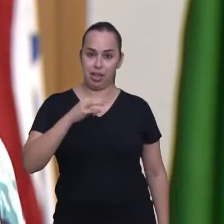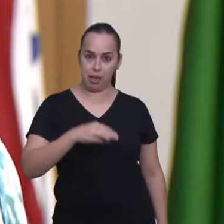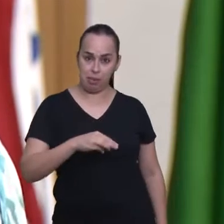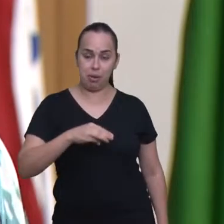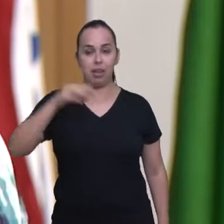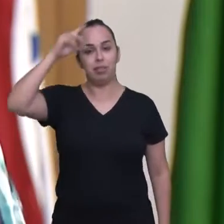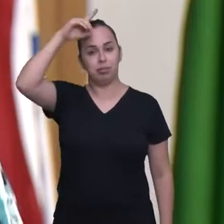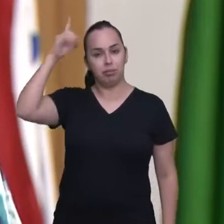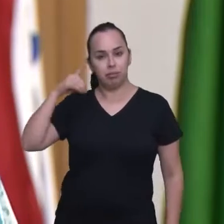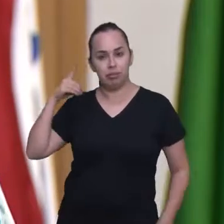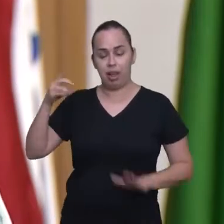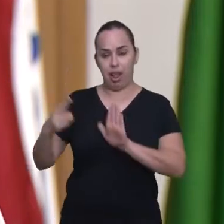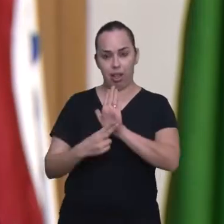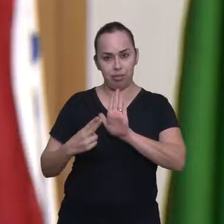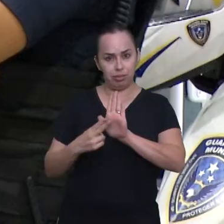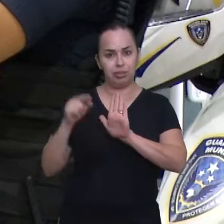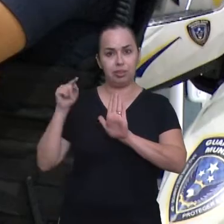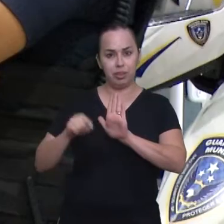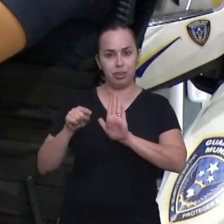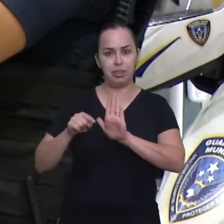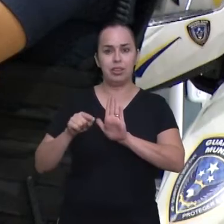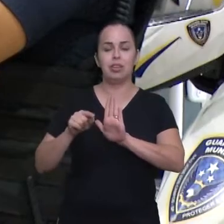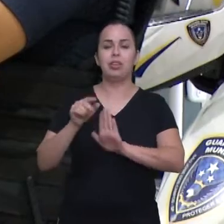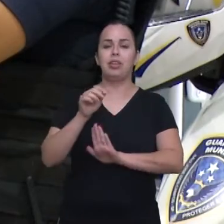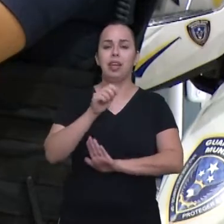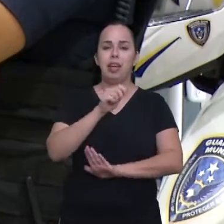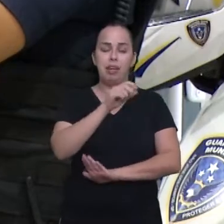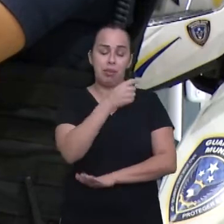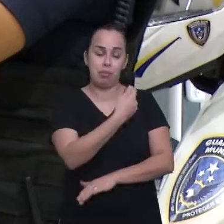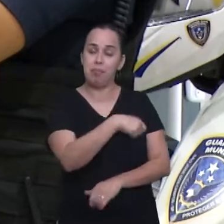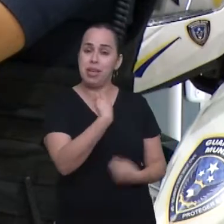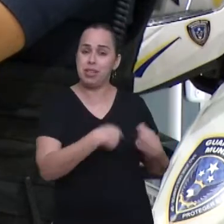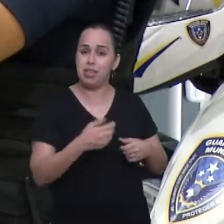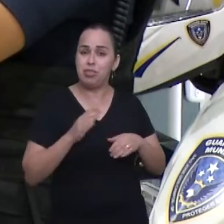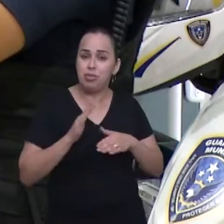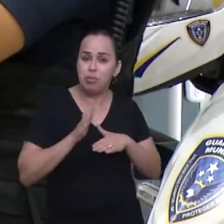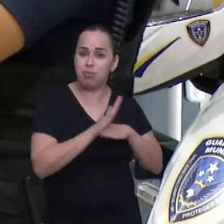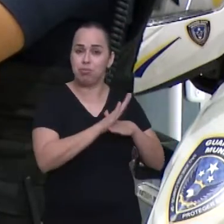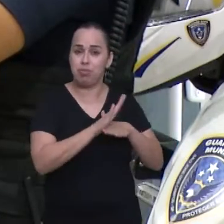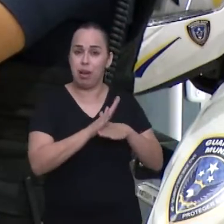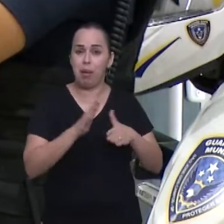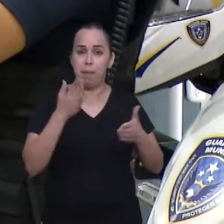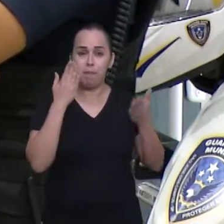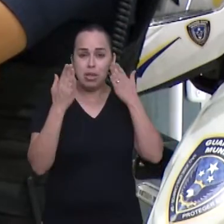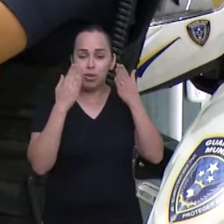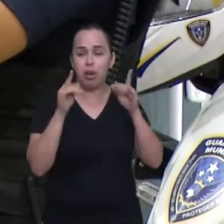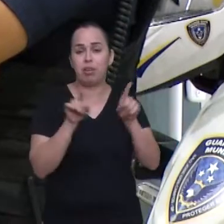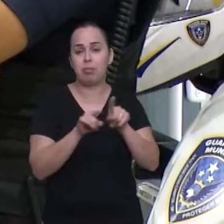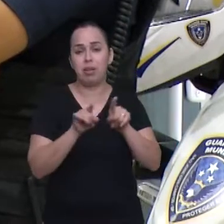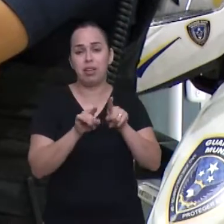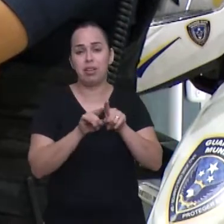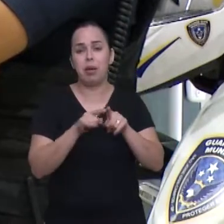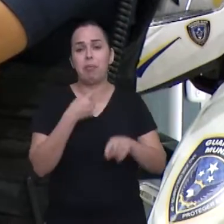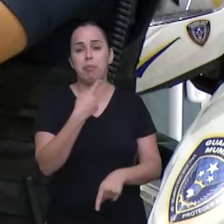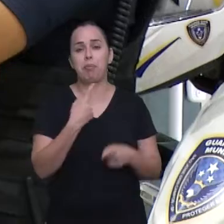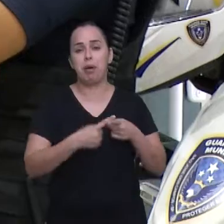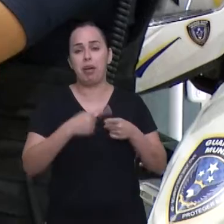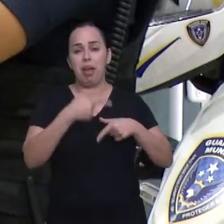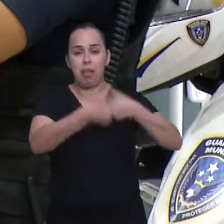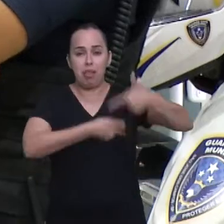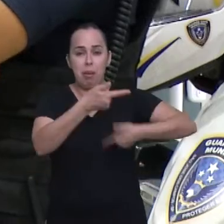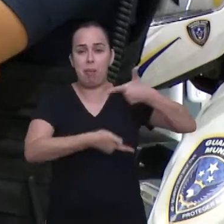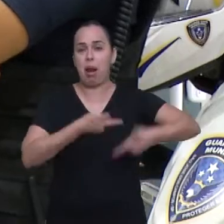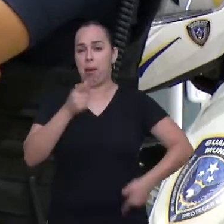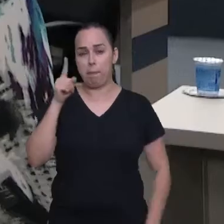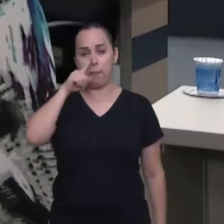vereadora Dulce Rita, autora do projeto, os guardas necessitam de um amparo psicológico no dia a dia, principalmente por exercerem um